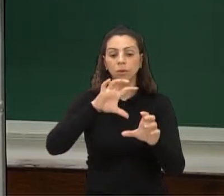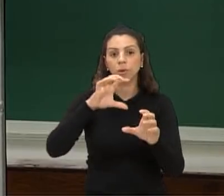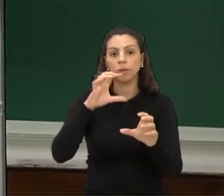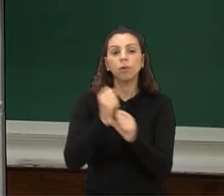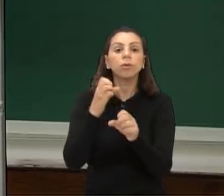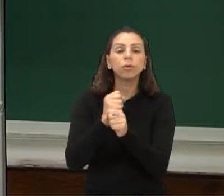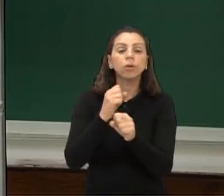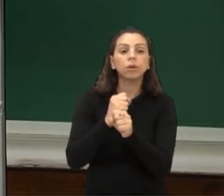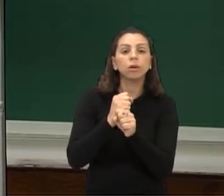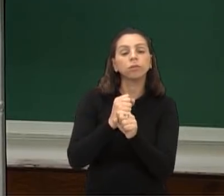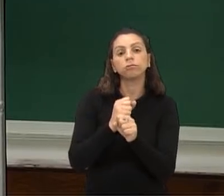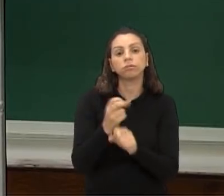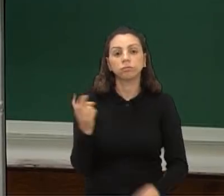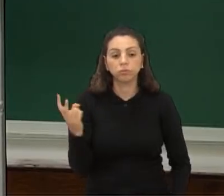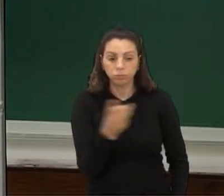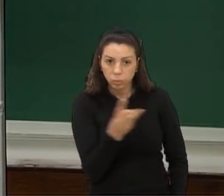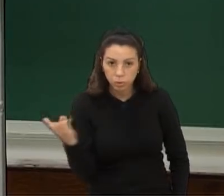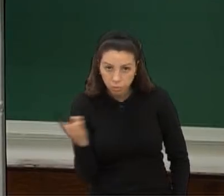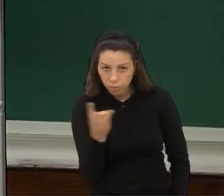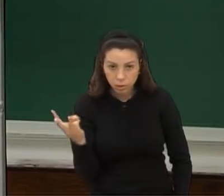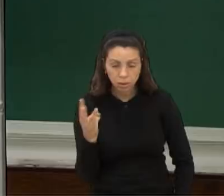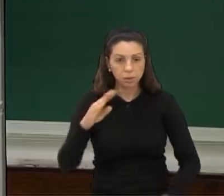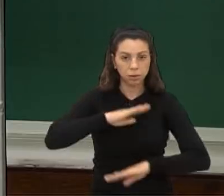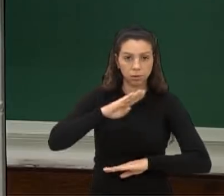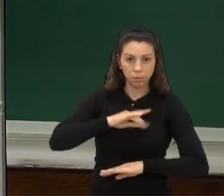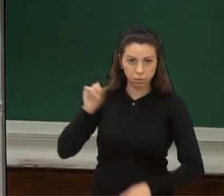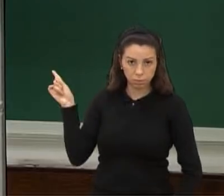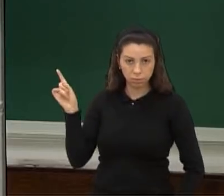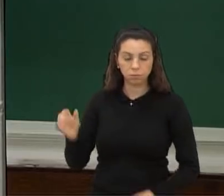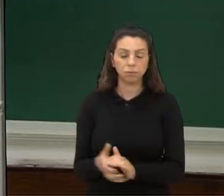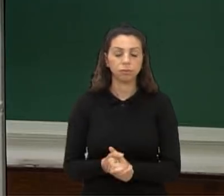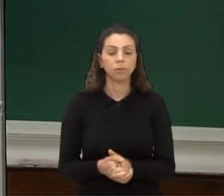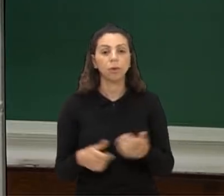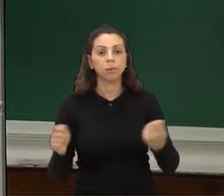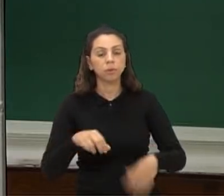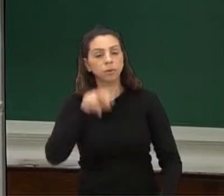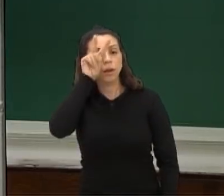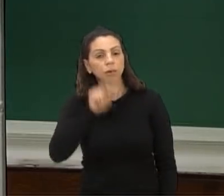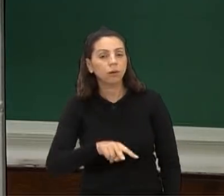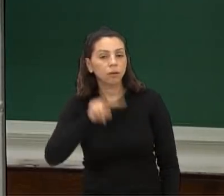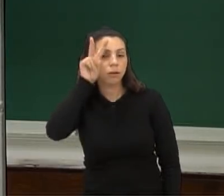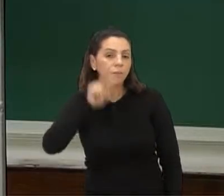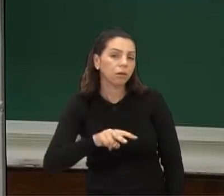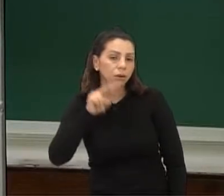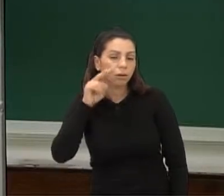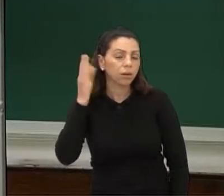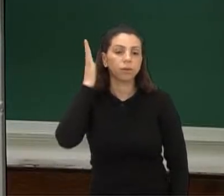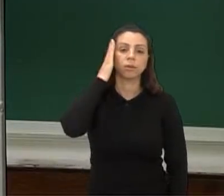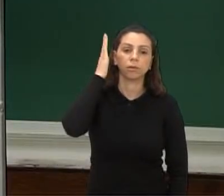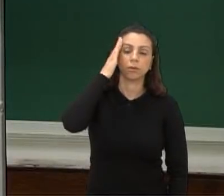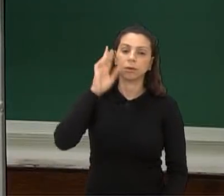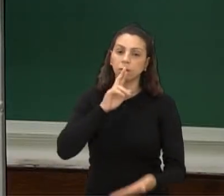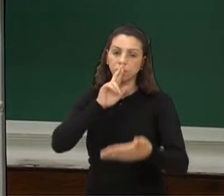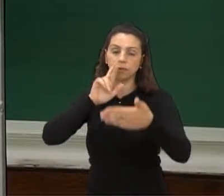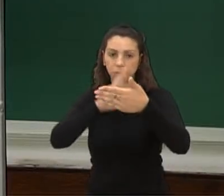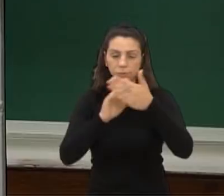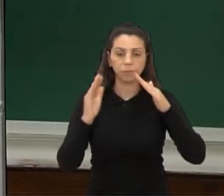equação indica o custo total? Bom, achem uma equação, então, para vocês